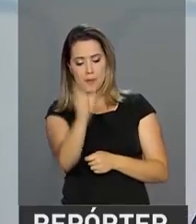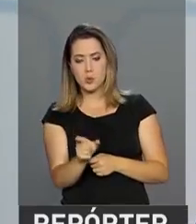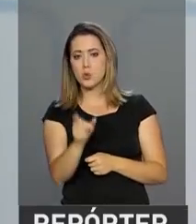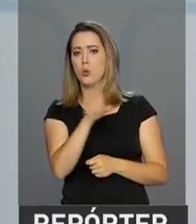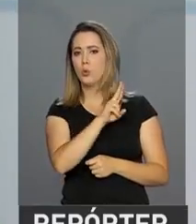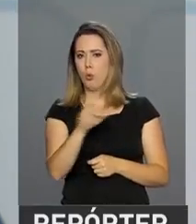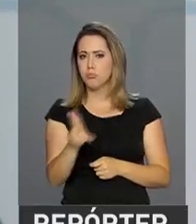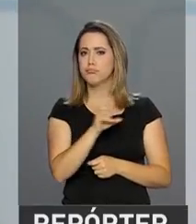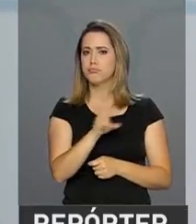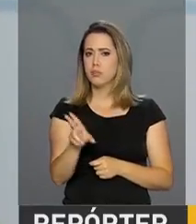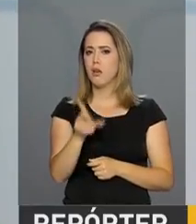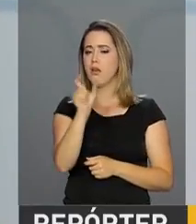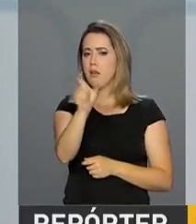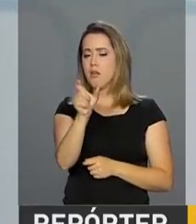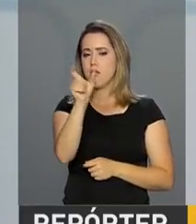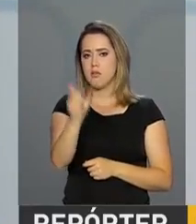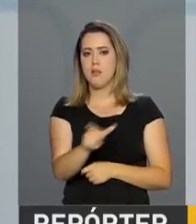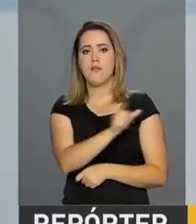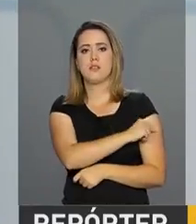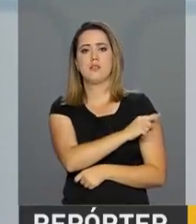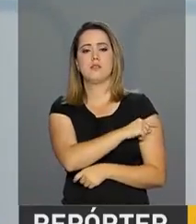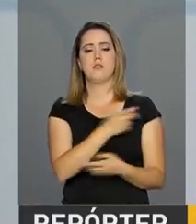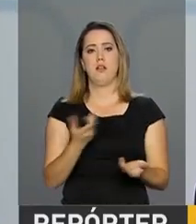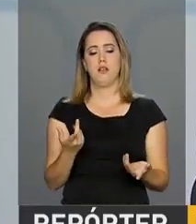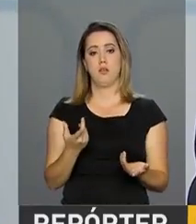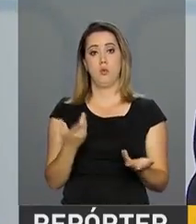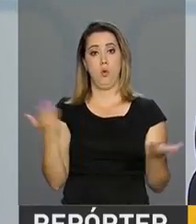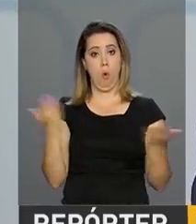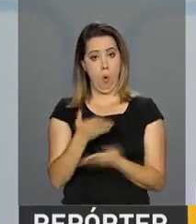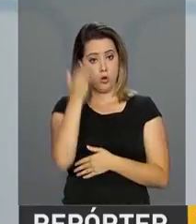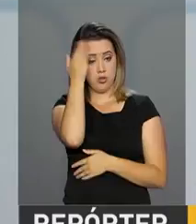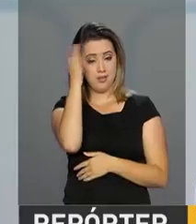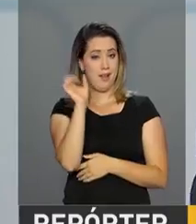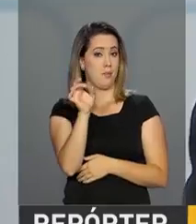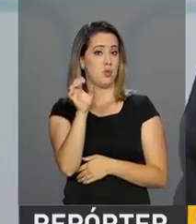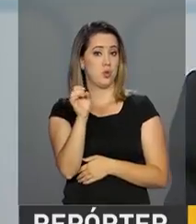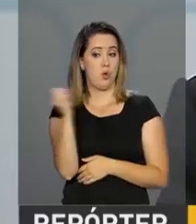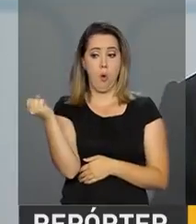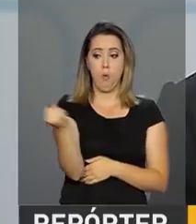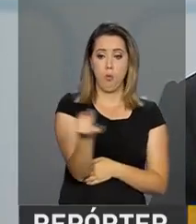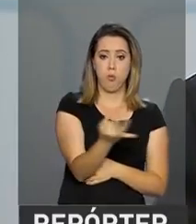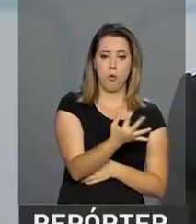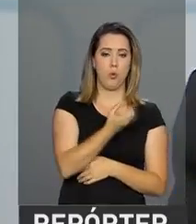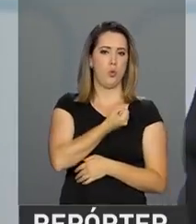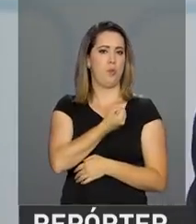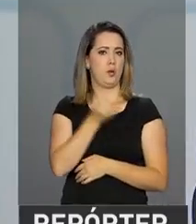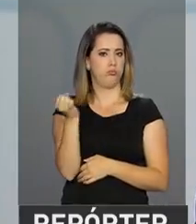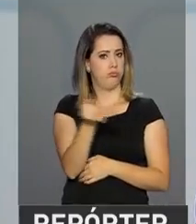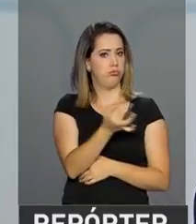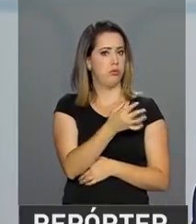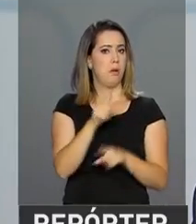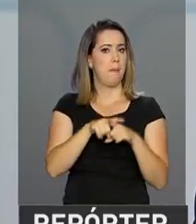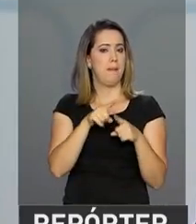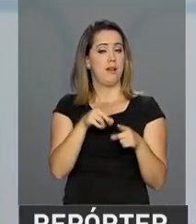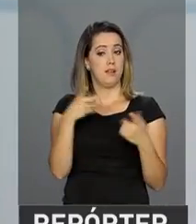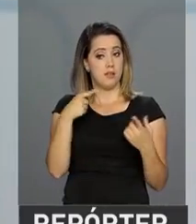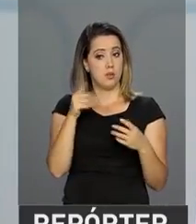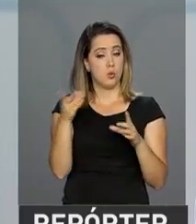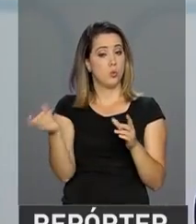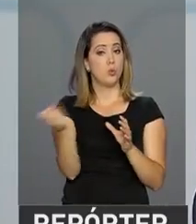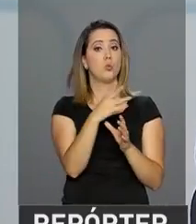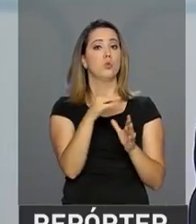assinado hoje a gente sabe quantas pessoas for mais nada não quem no modelo que nós temos de controle hoje e o